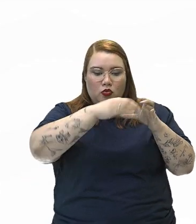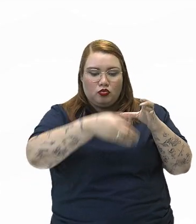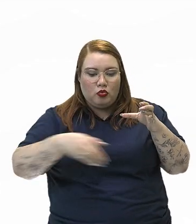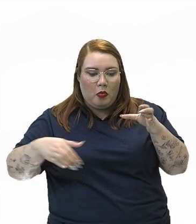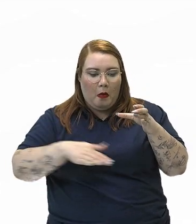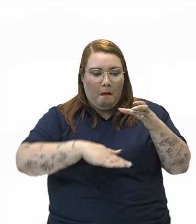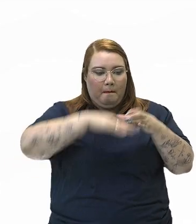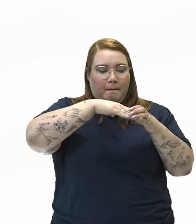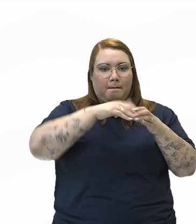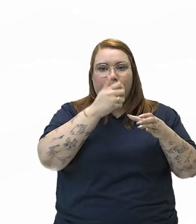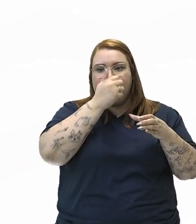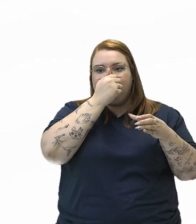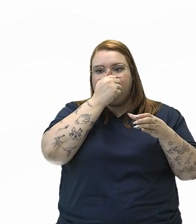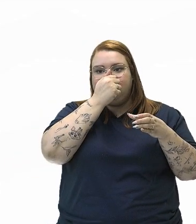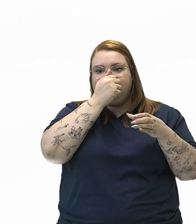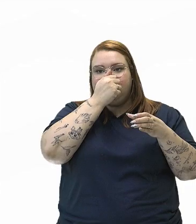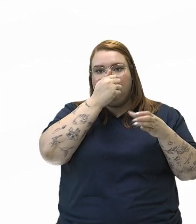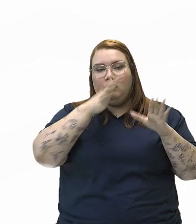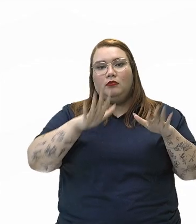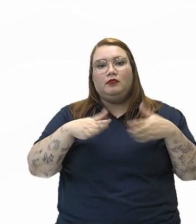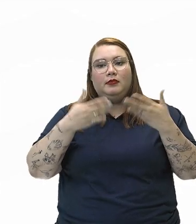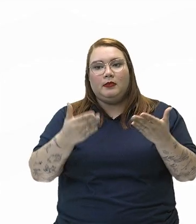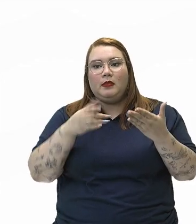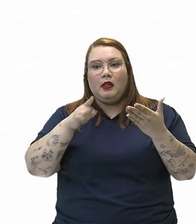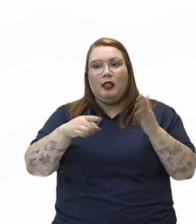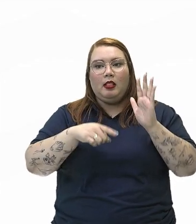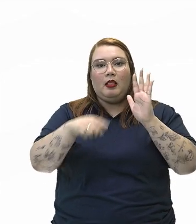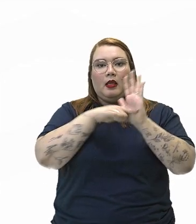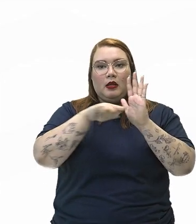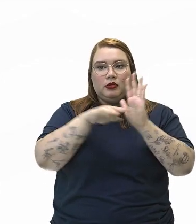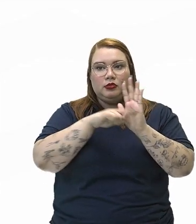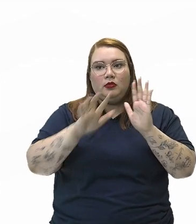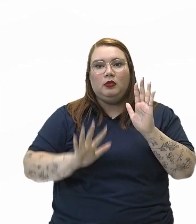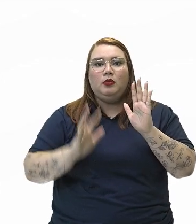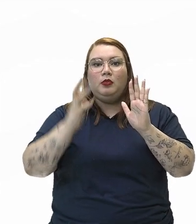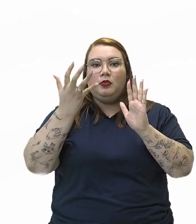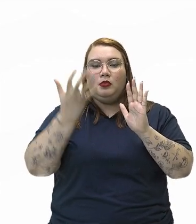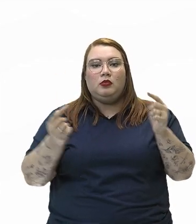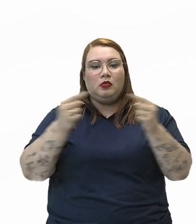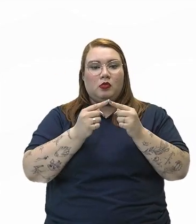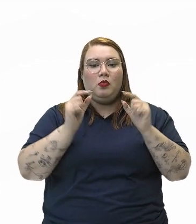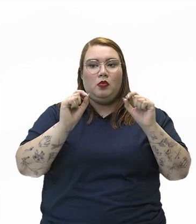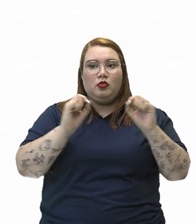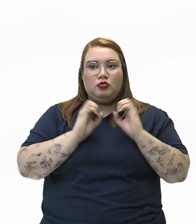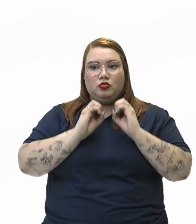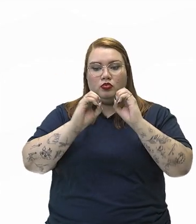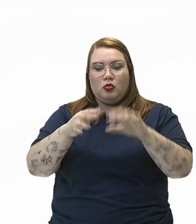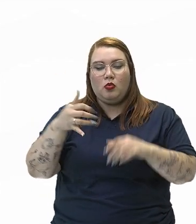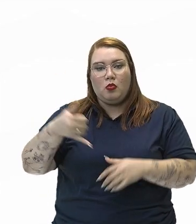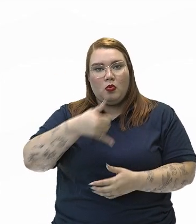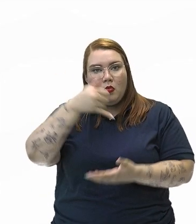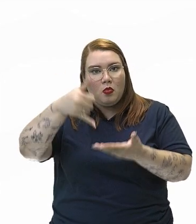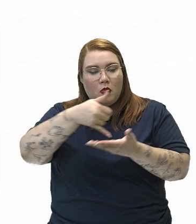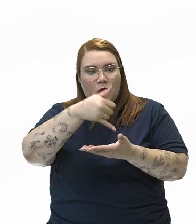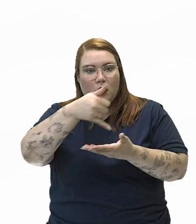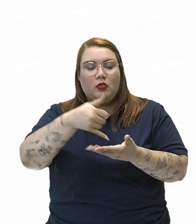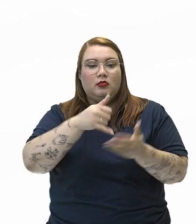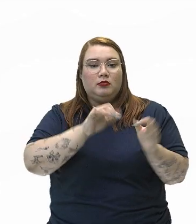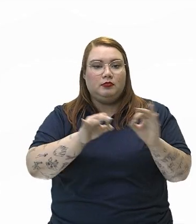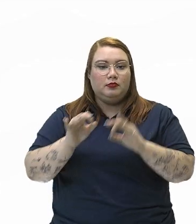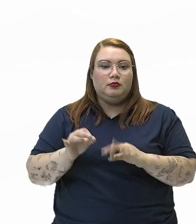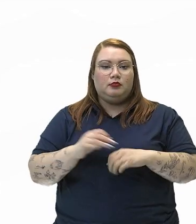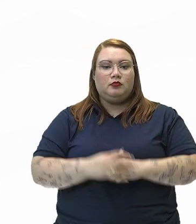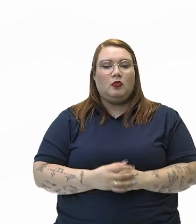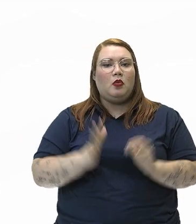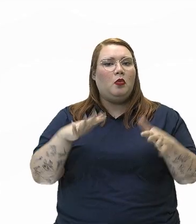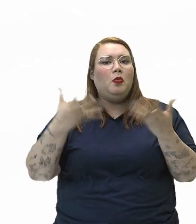redes de esgoto. Então, é tudo isso de negativo que causa o descarte do óleo diretamente no ralo da cozinha.